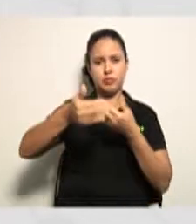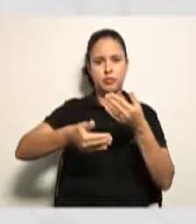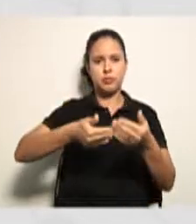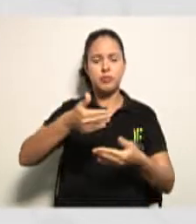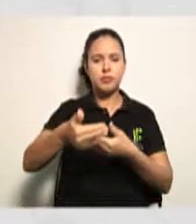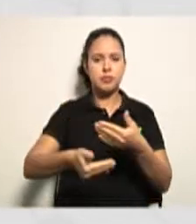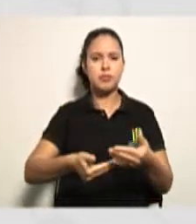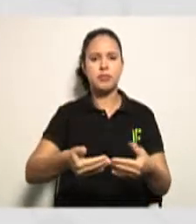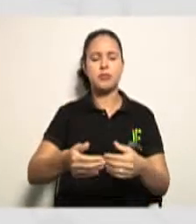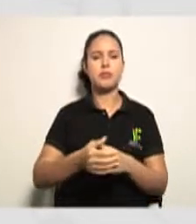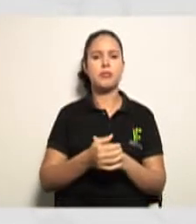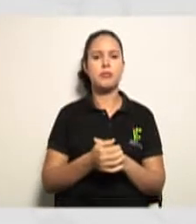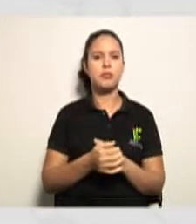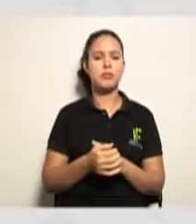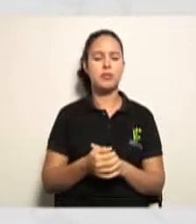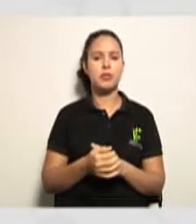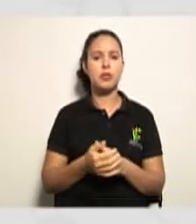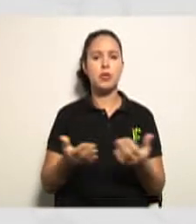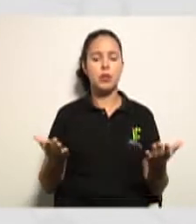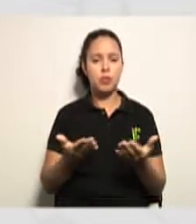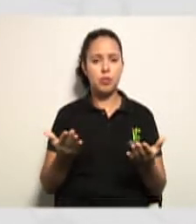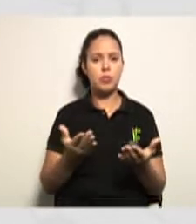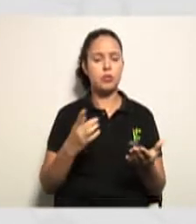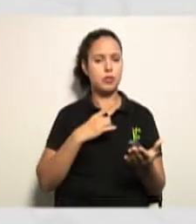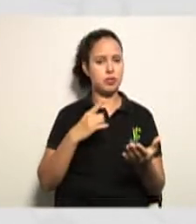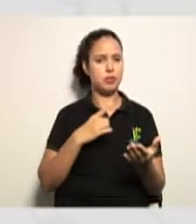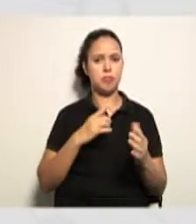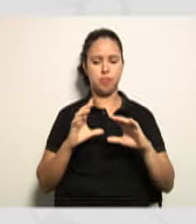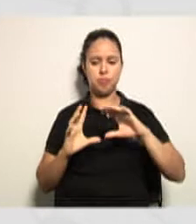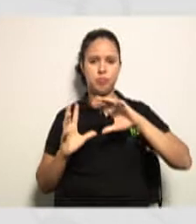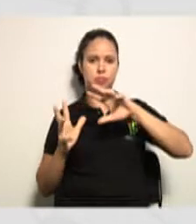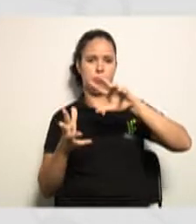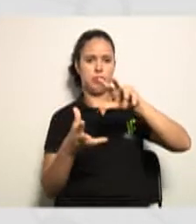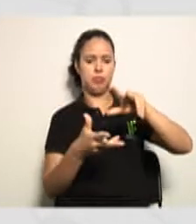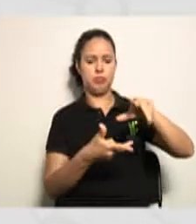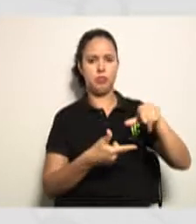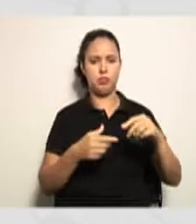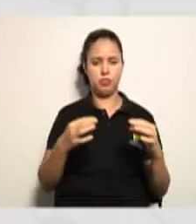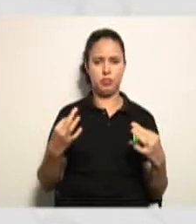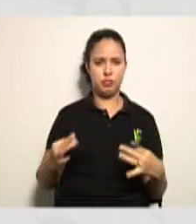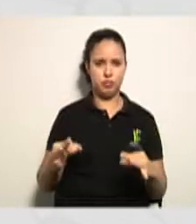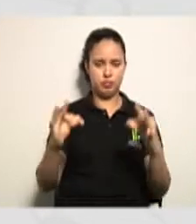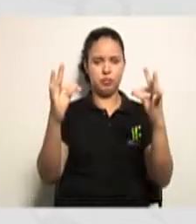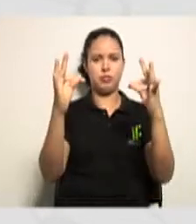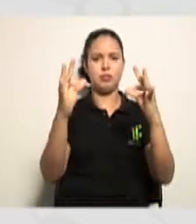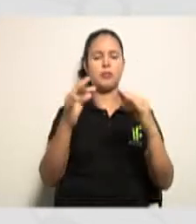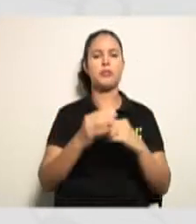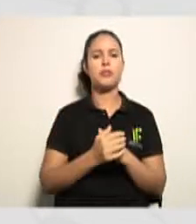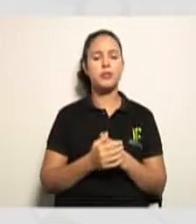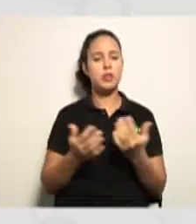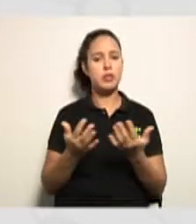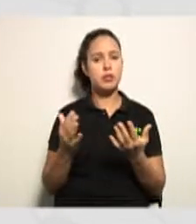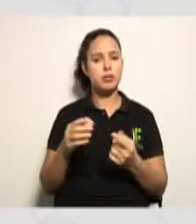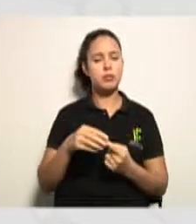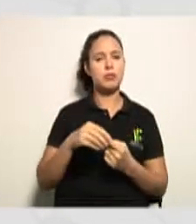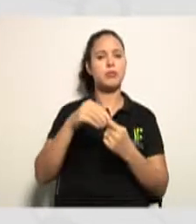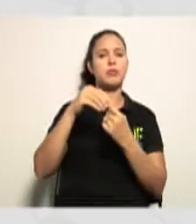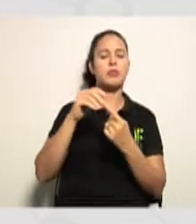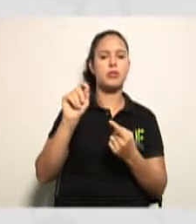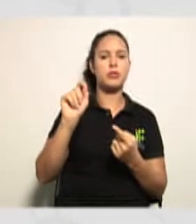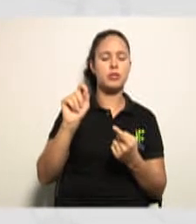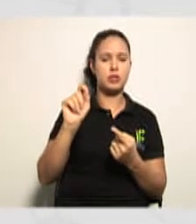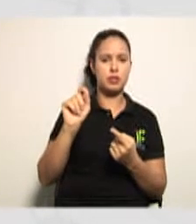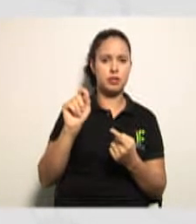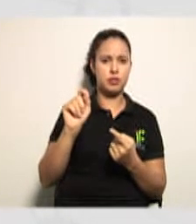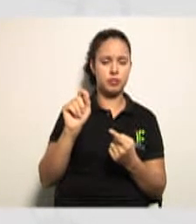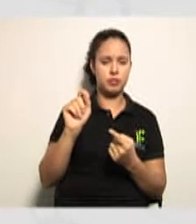desenvolvimento, mas hoje nós estamos na fase da globalização, e eu quero dar um destaque aqui, chamar uma atenção para a gente, que já é